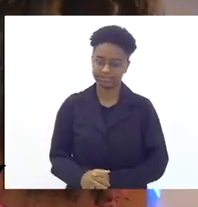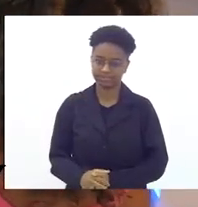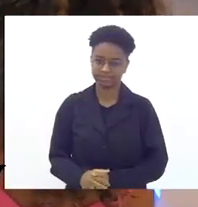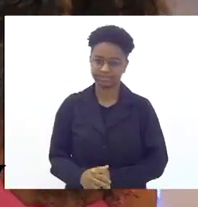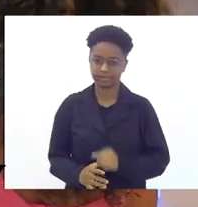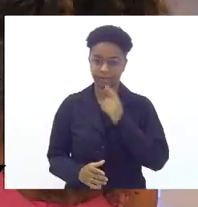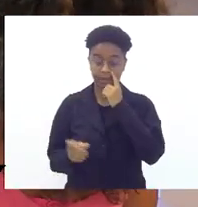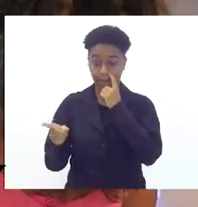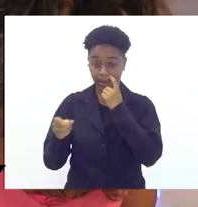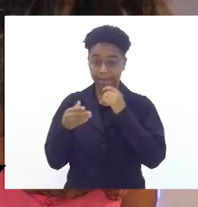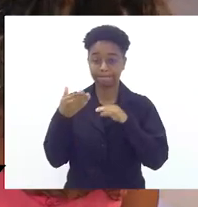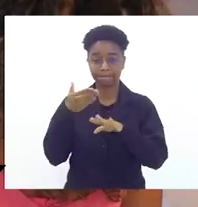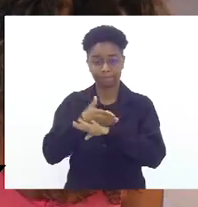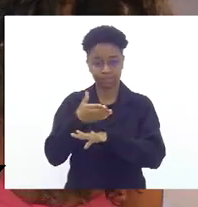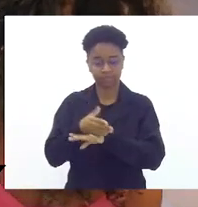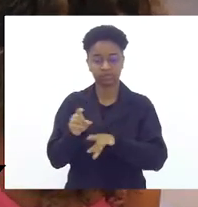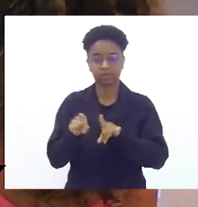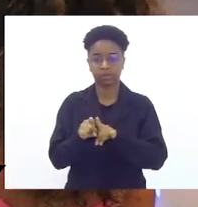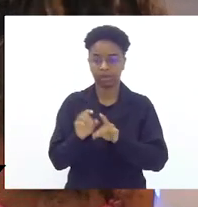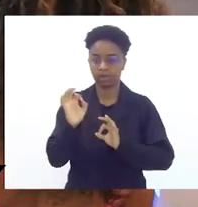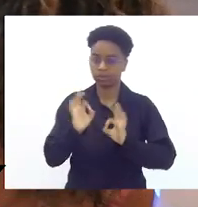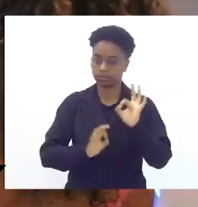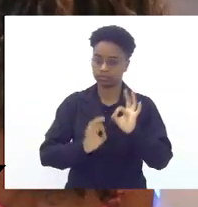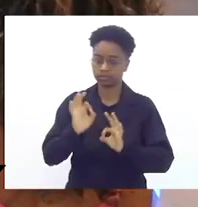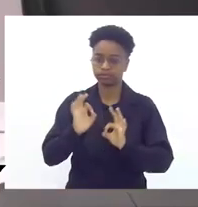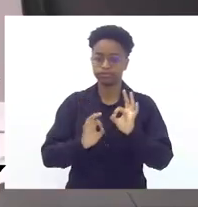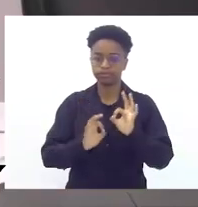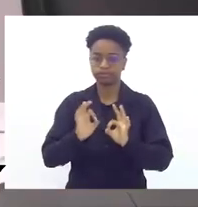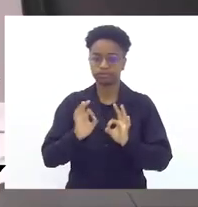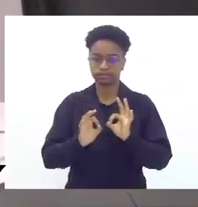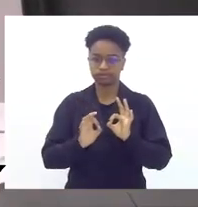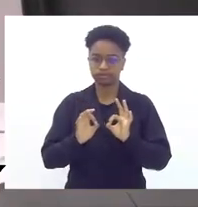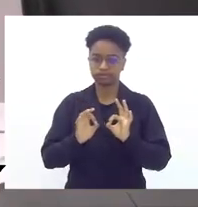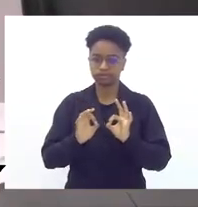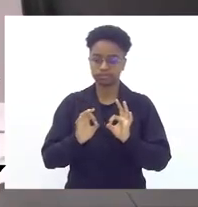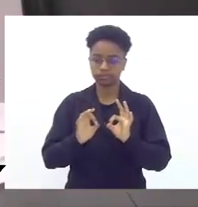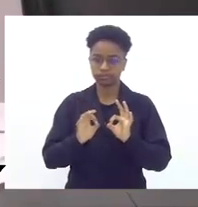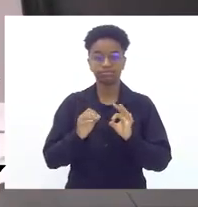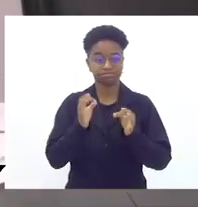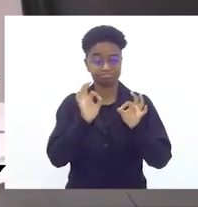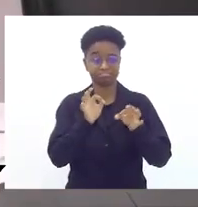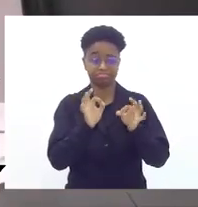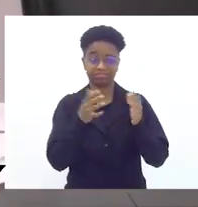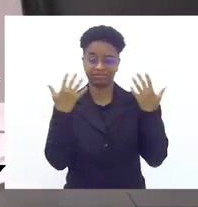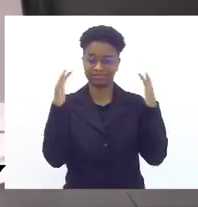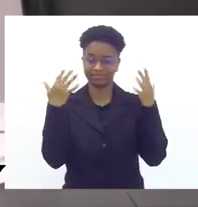ela participou da organização desse desse isso